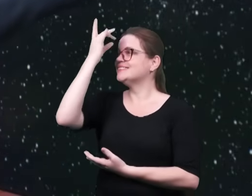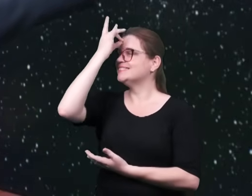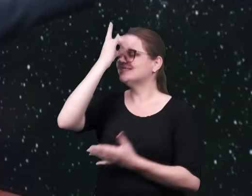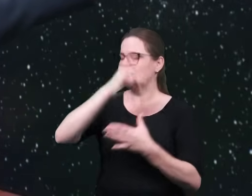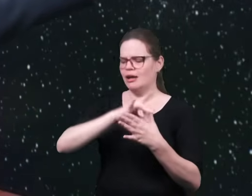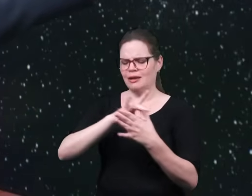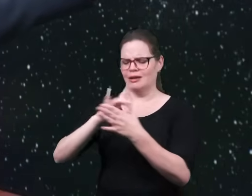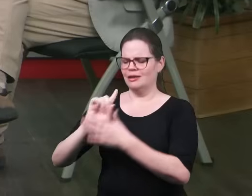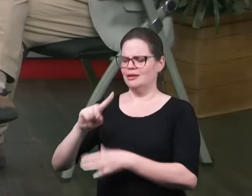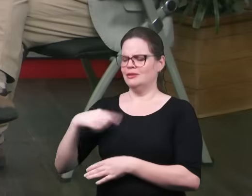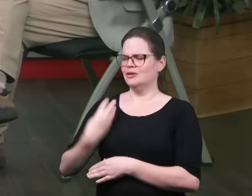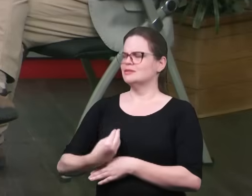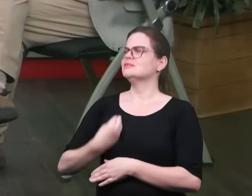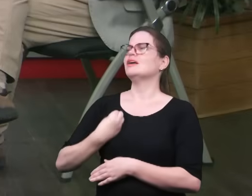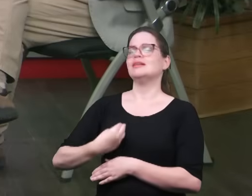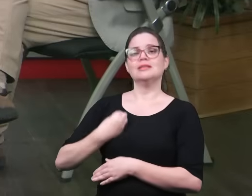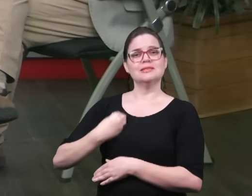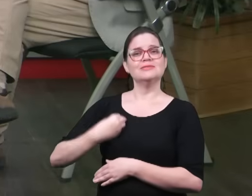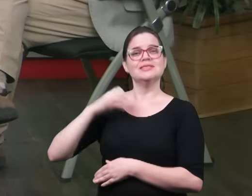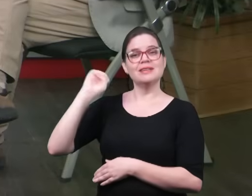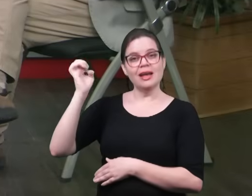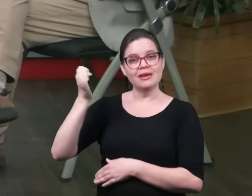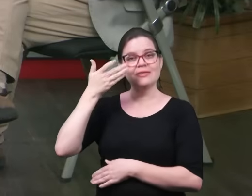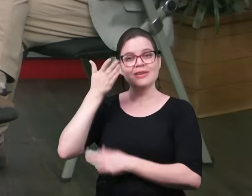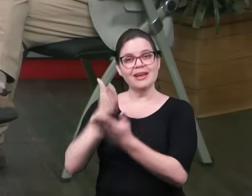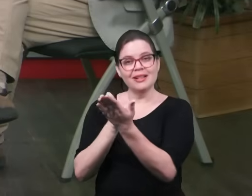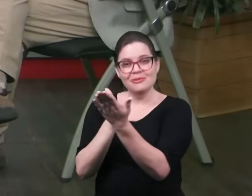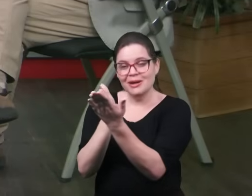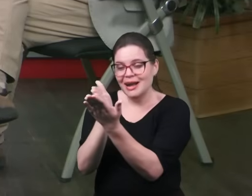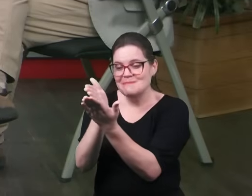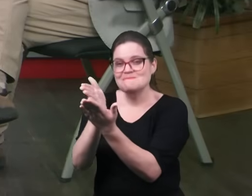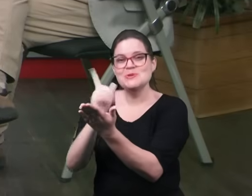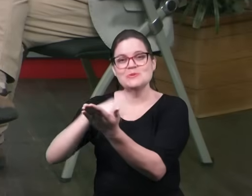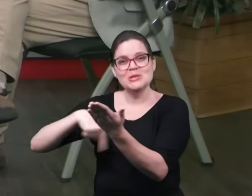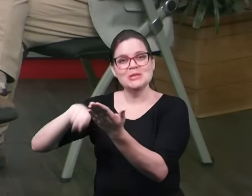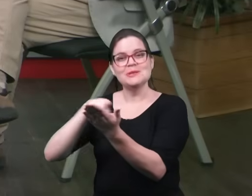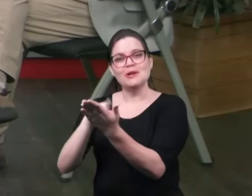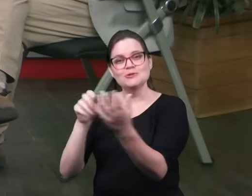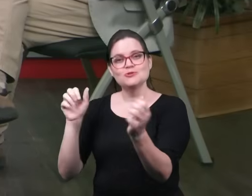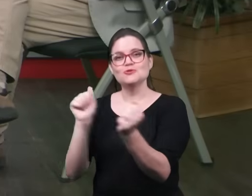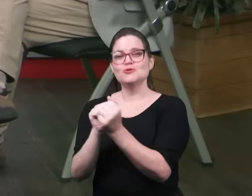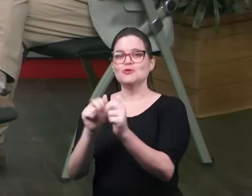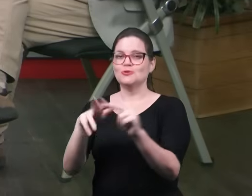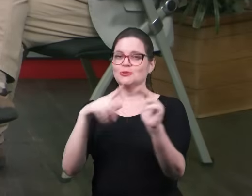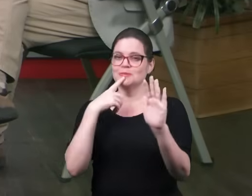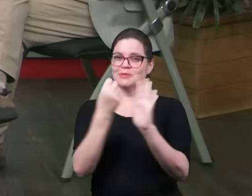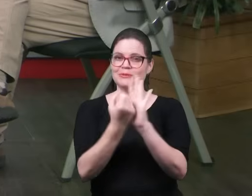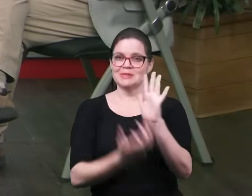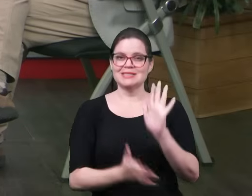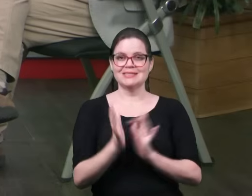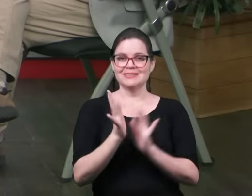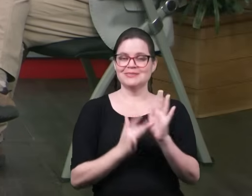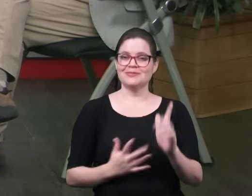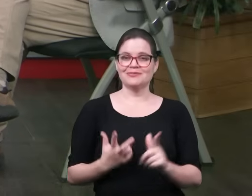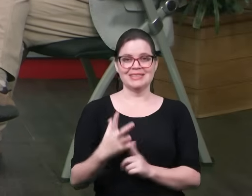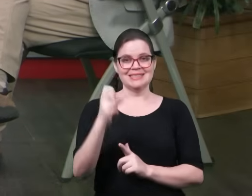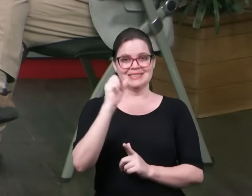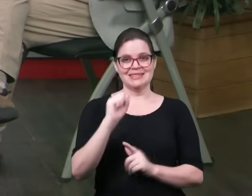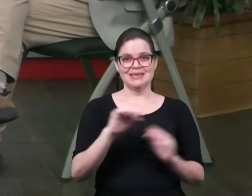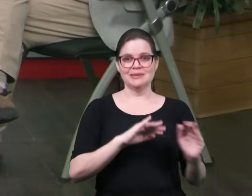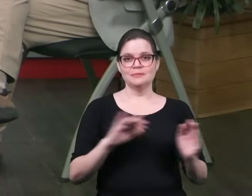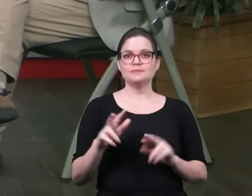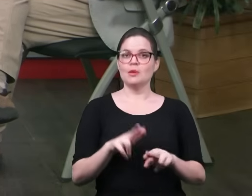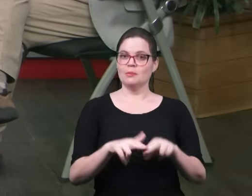o nosso caminho e nós estamos resplandecendo pelo poder do sangue de Jesus. Glória a Jesus. Por isso que aquele que